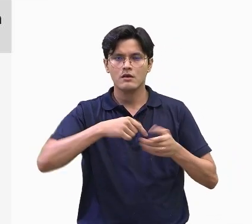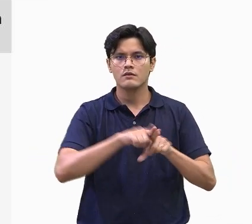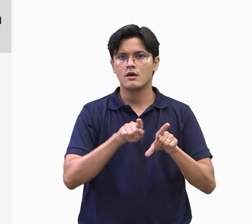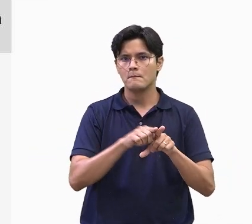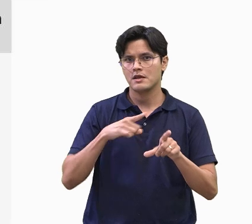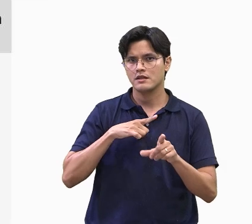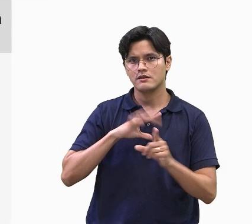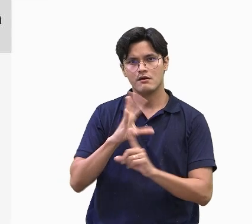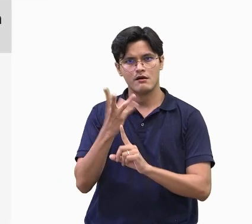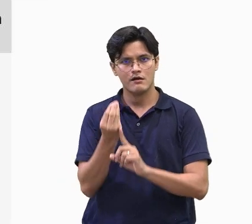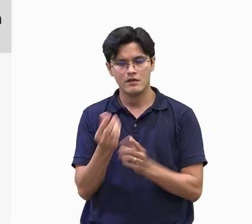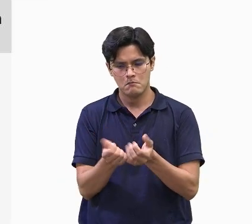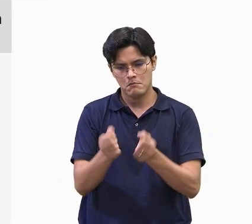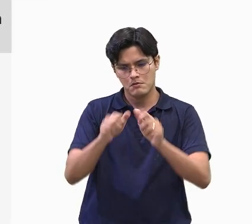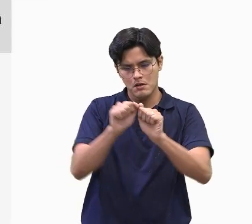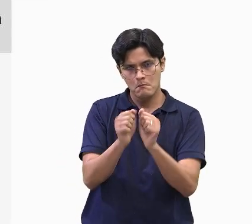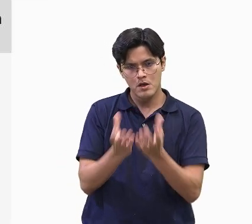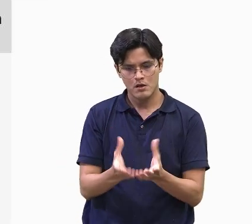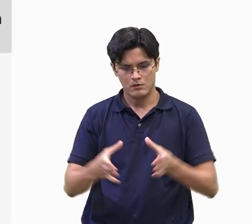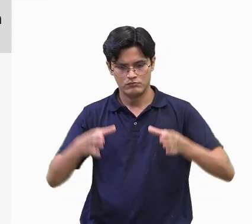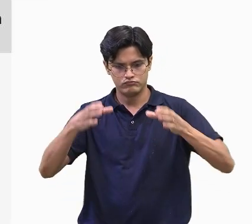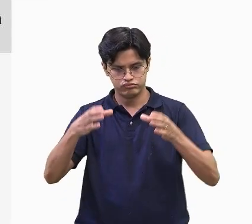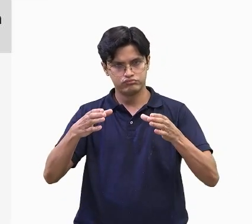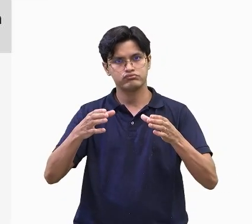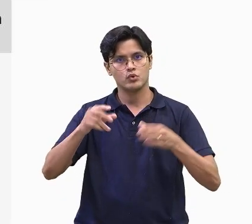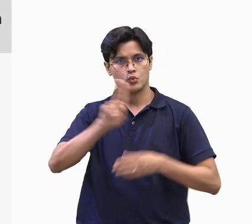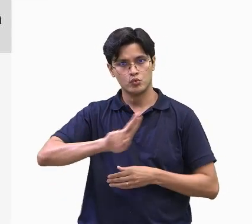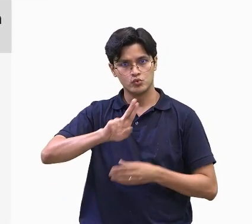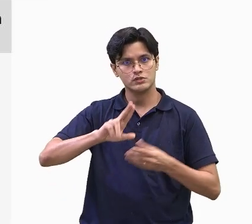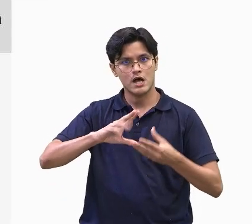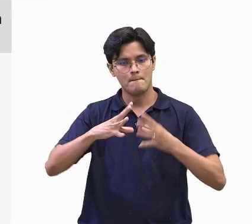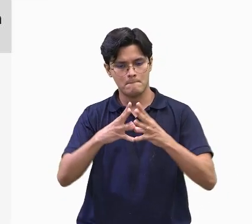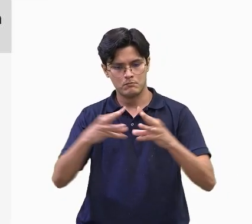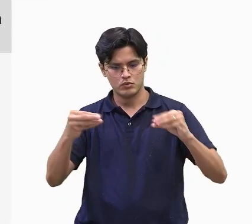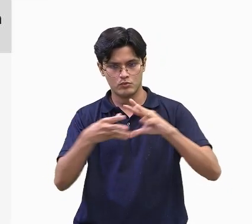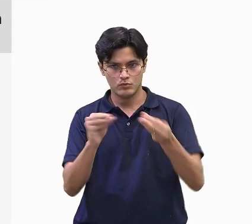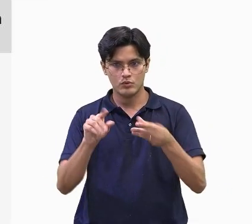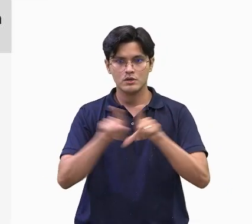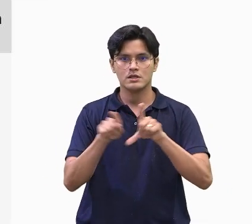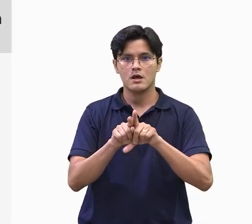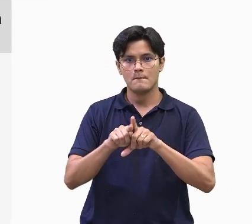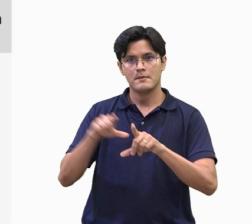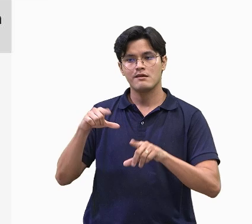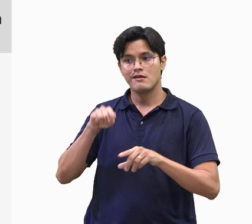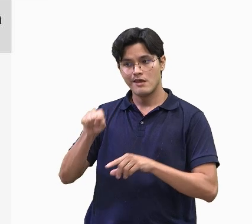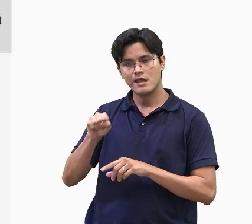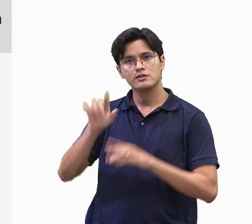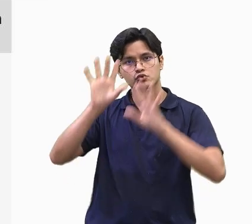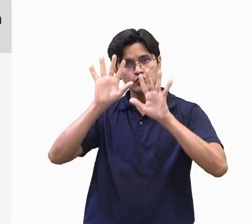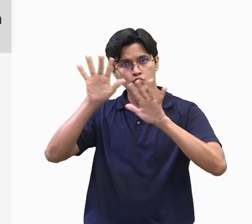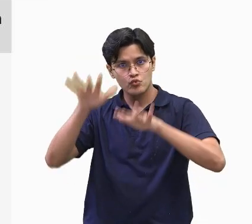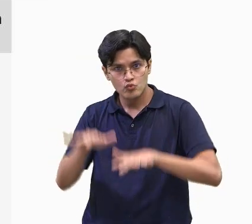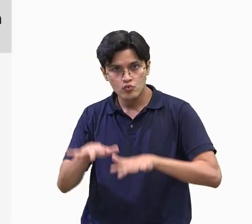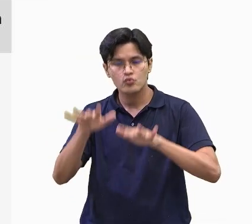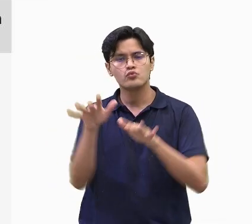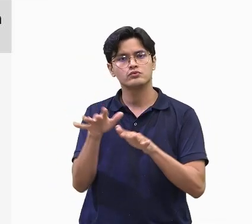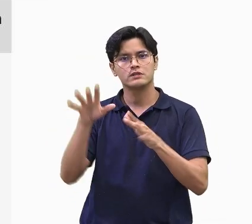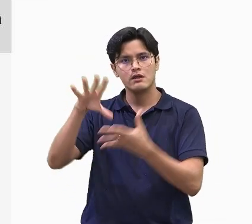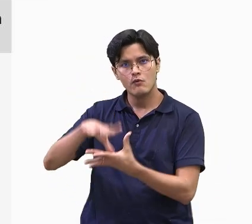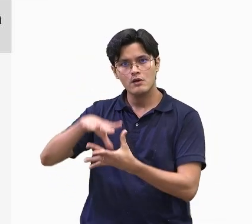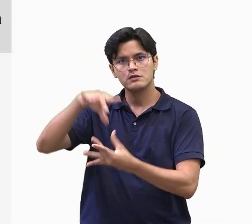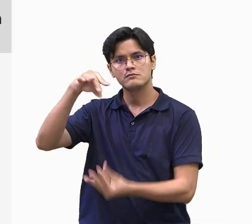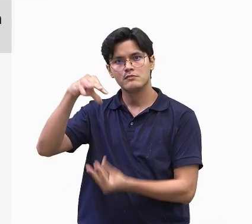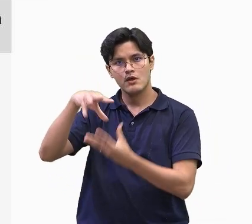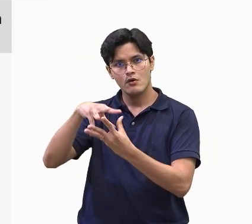de penas, pinturas corporais, e todos esses povos têm um culto aos espíritos da natureza e também